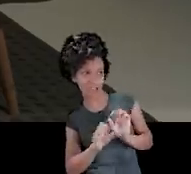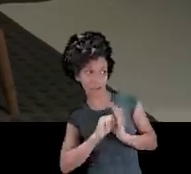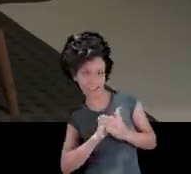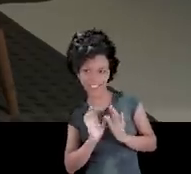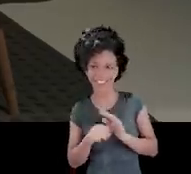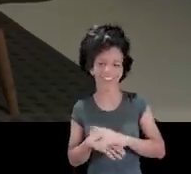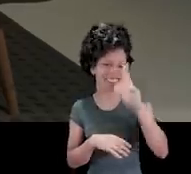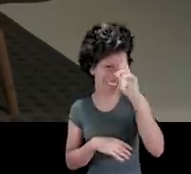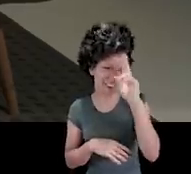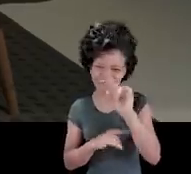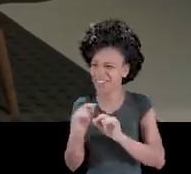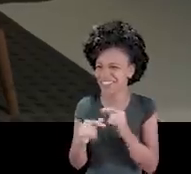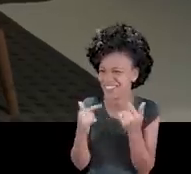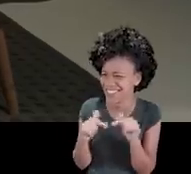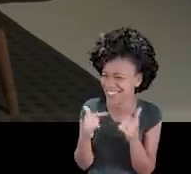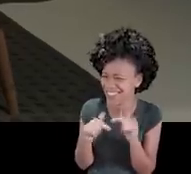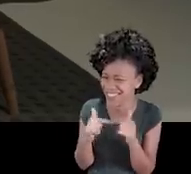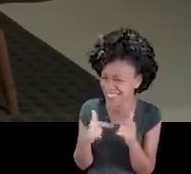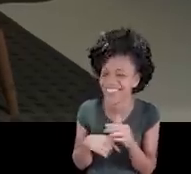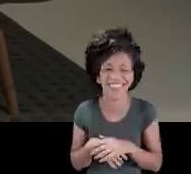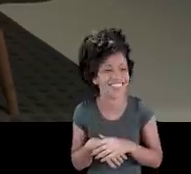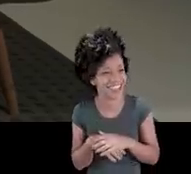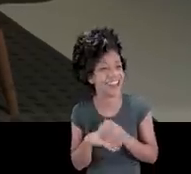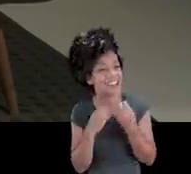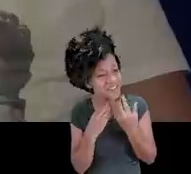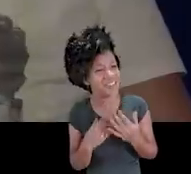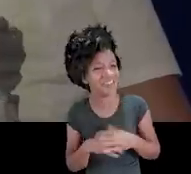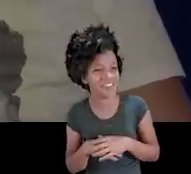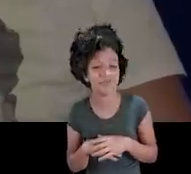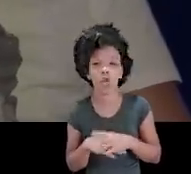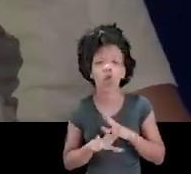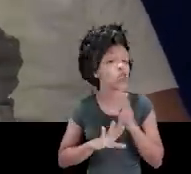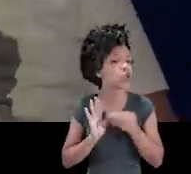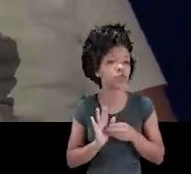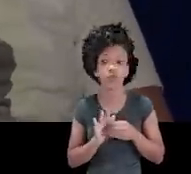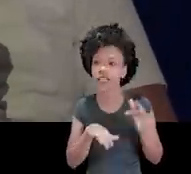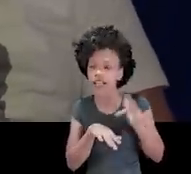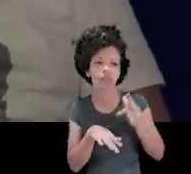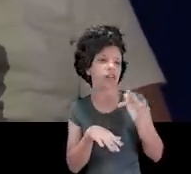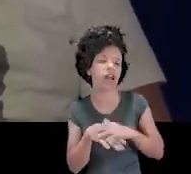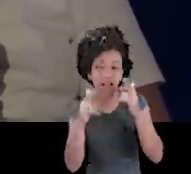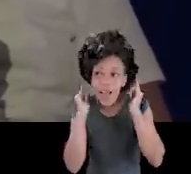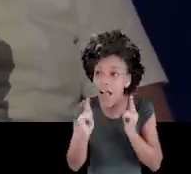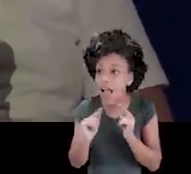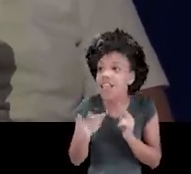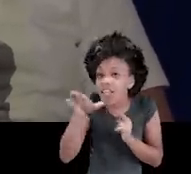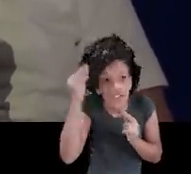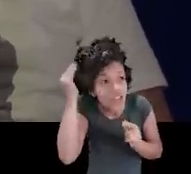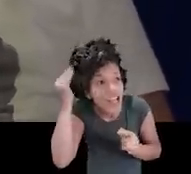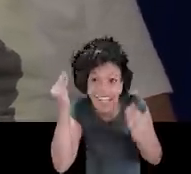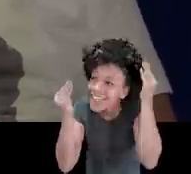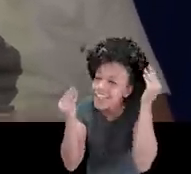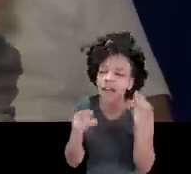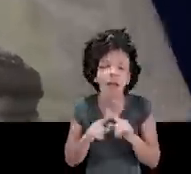você me fez lembrar de um negócio, cara. Isso é muito bom, é touch. É, todo mundo quer gel, tocar. Passa álcool em gel, não. E quando raspa, ah, deixa eu passar a mão. Agora, um